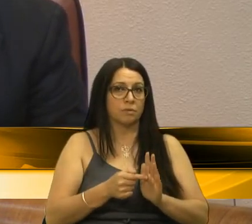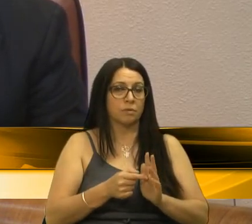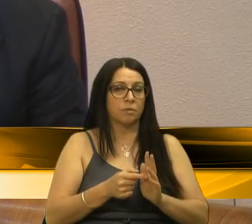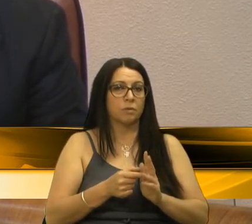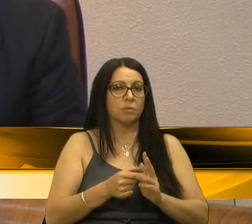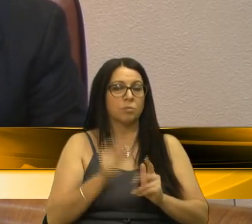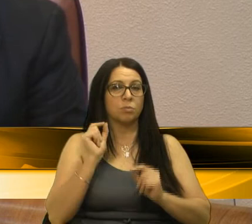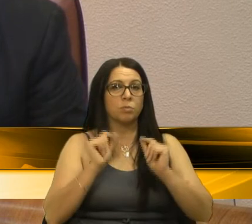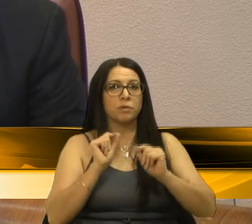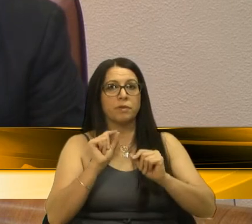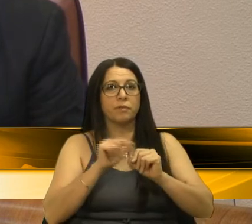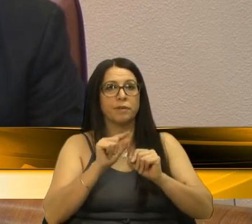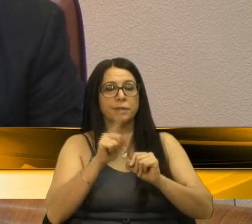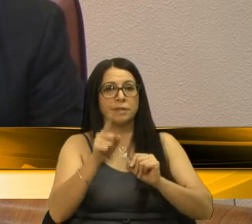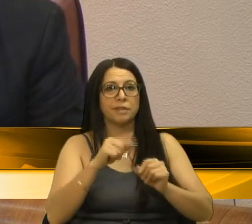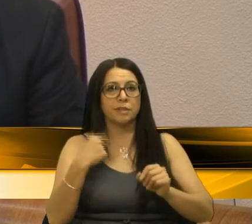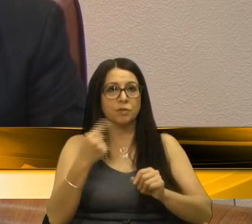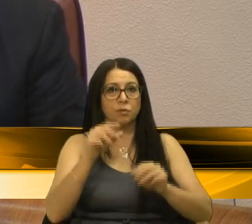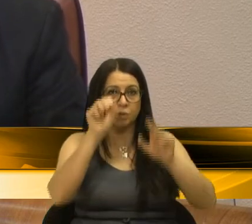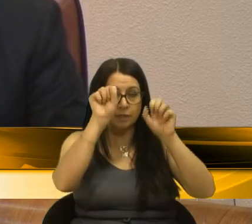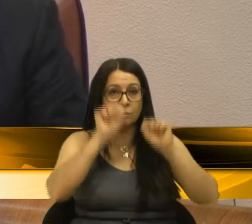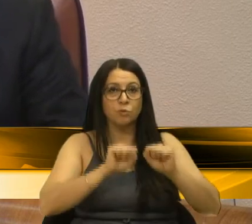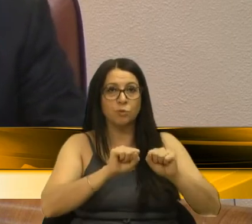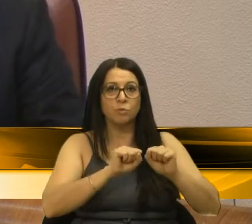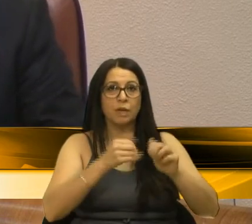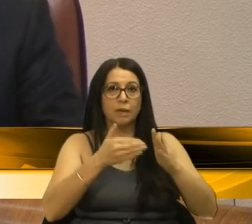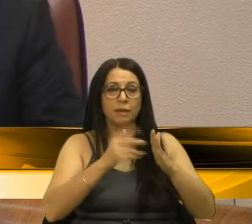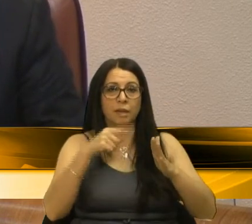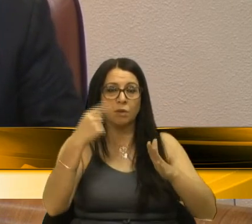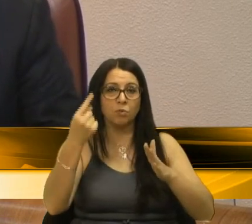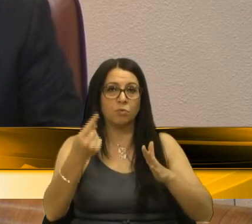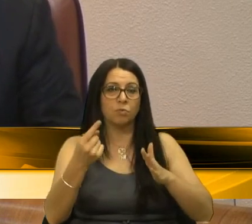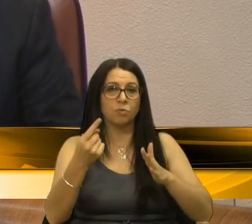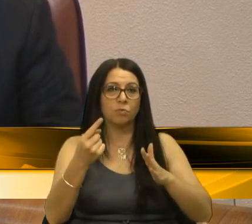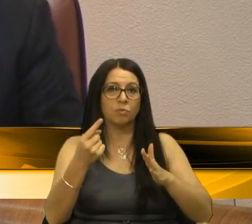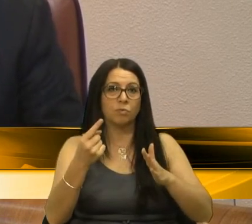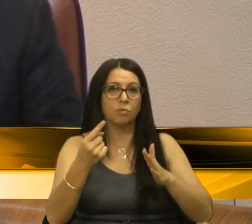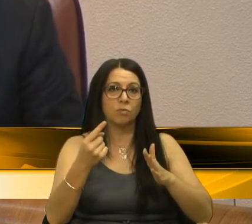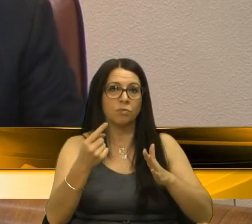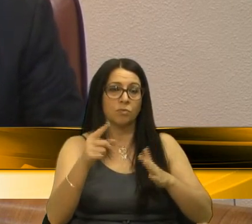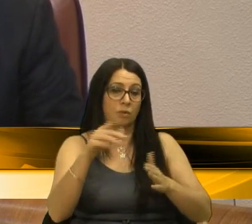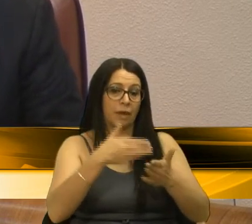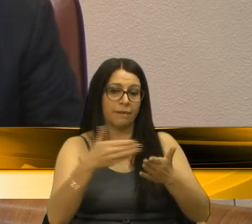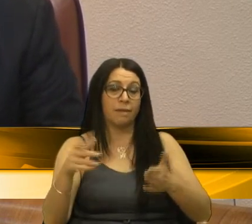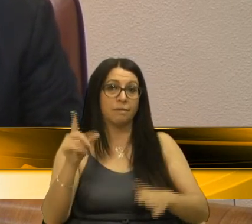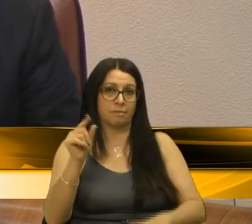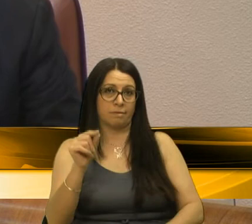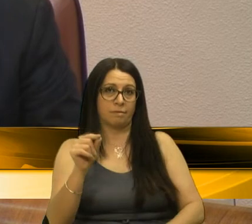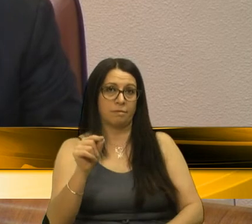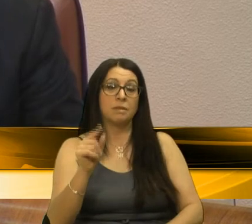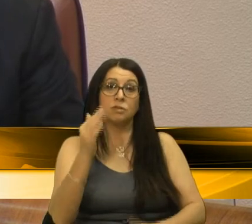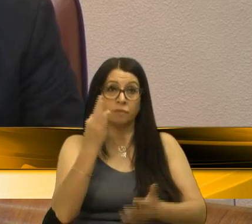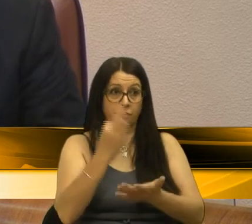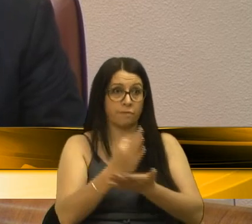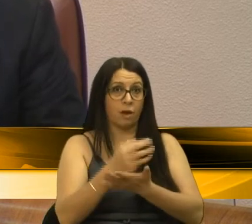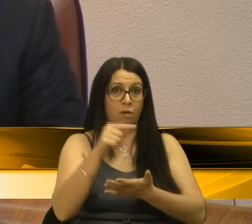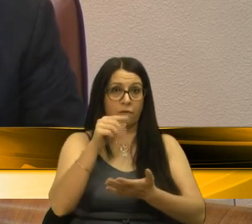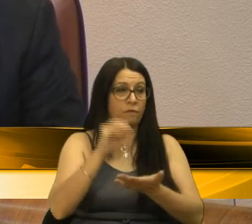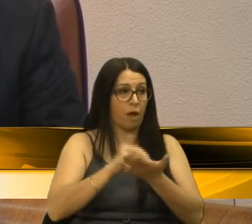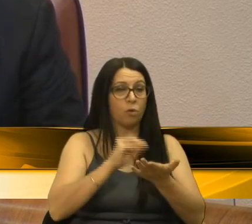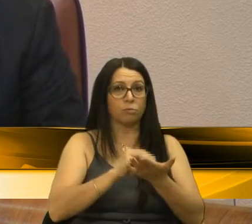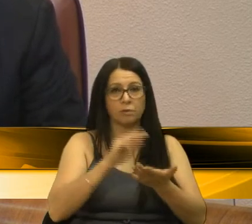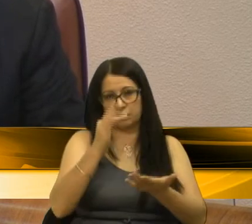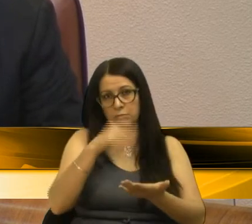pretender produzir e arrole testemunhas, até o próximo de 10. Se estiver ausente do município, a